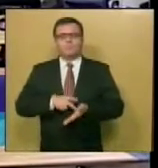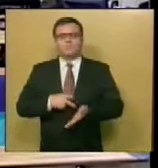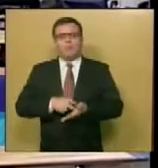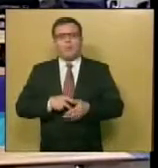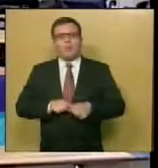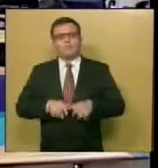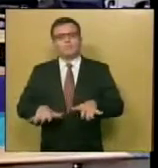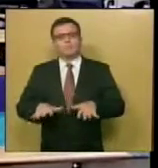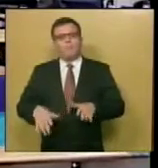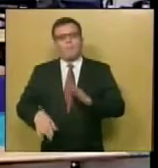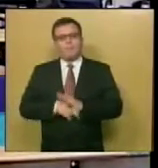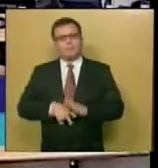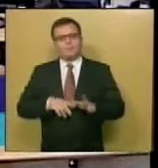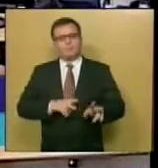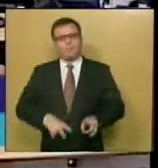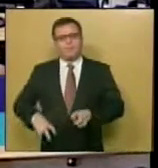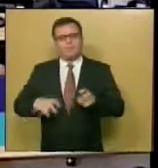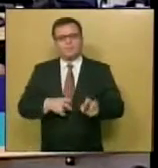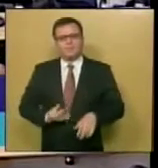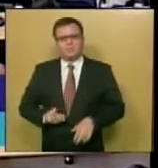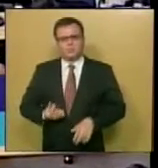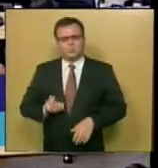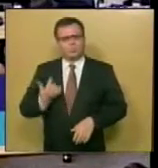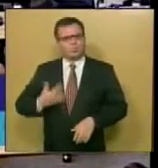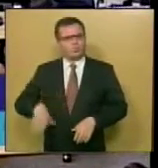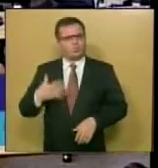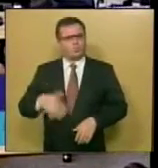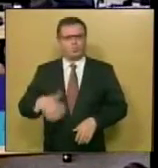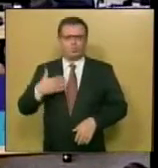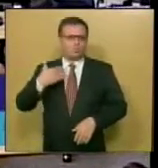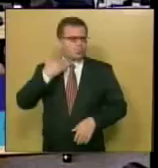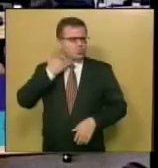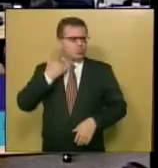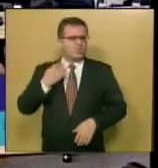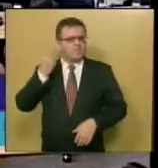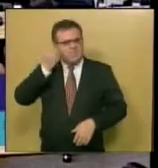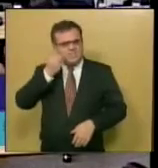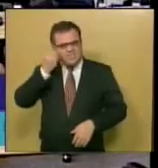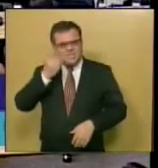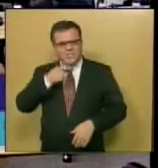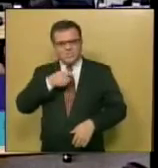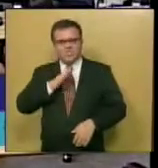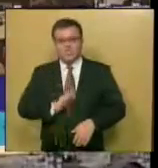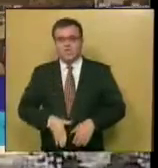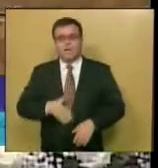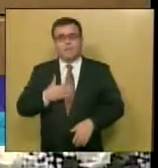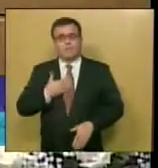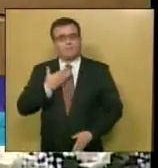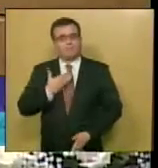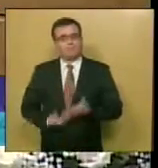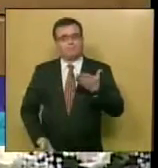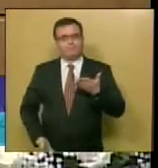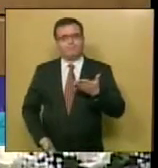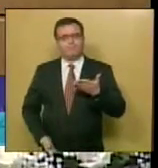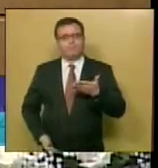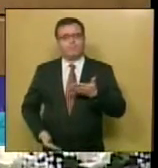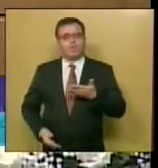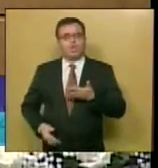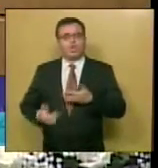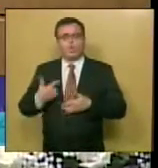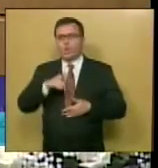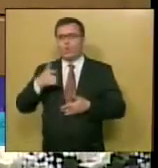Nordeste, cujos preços eram altos e esse tipo de experiência já havia fracassado em outros